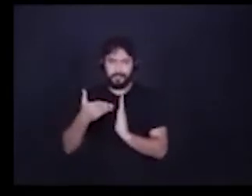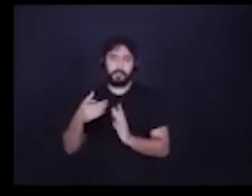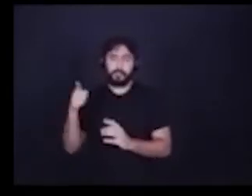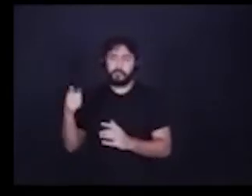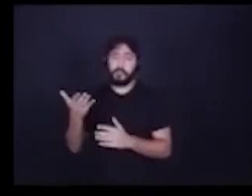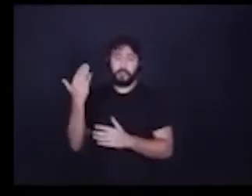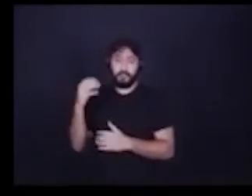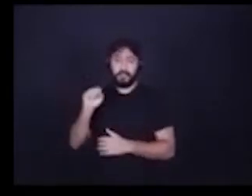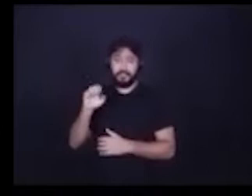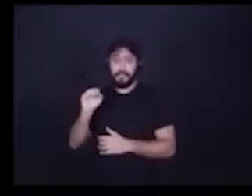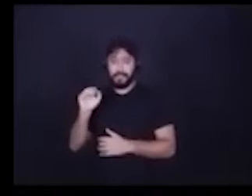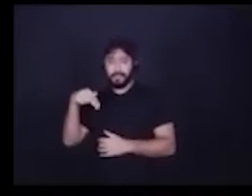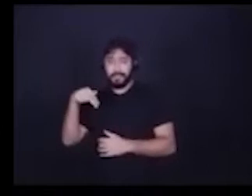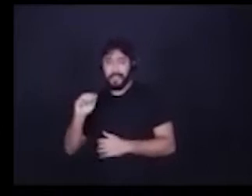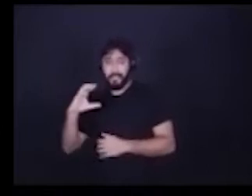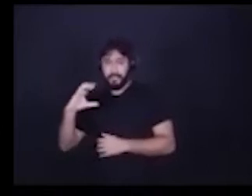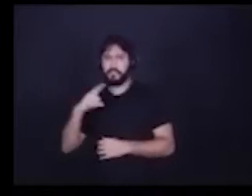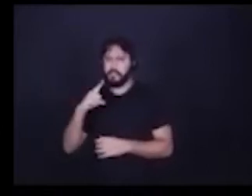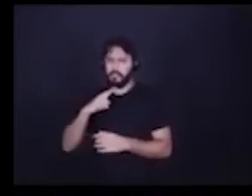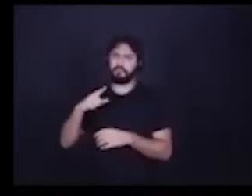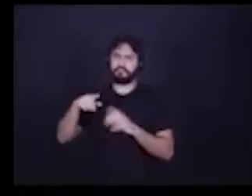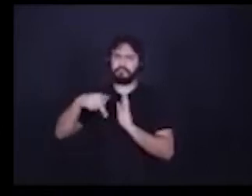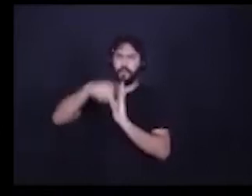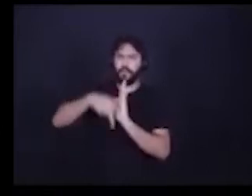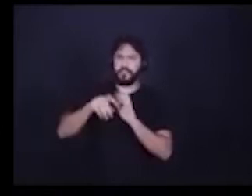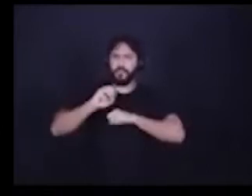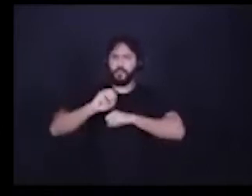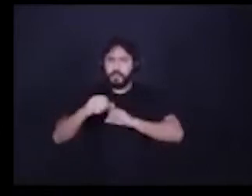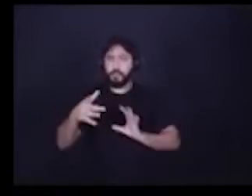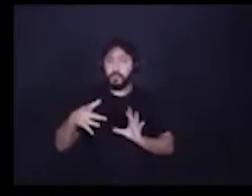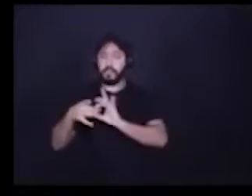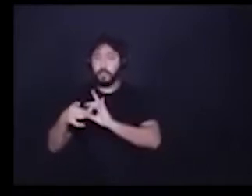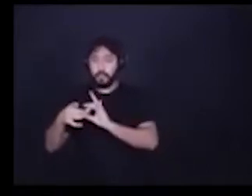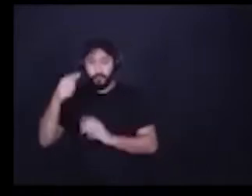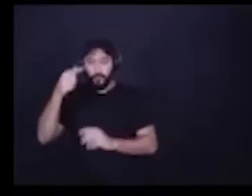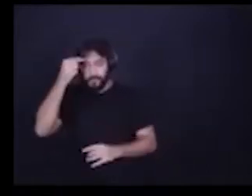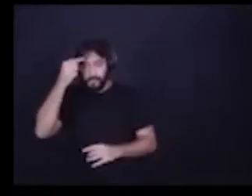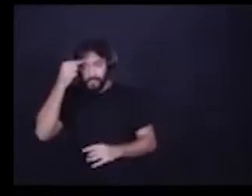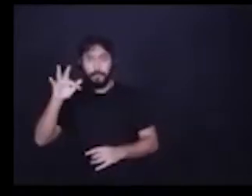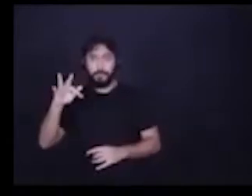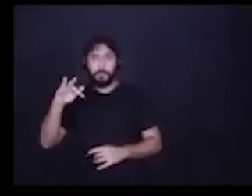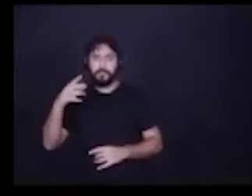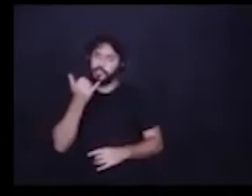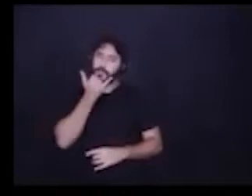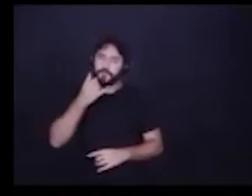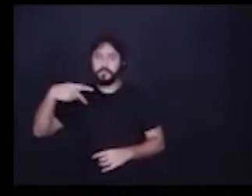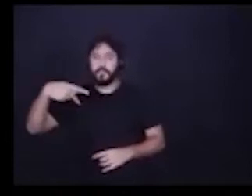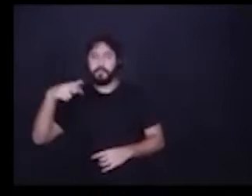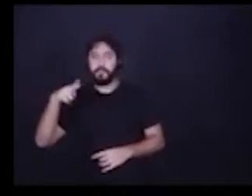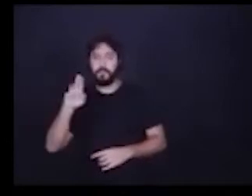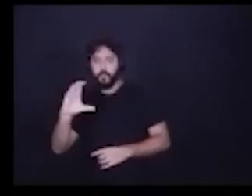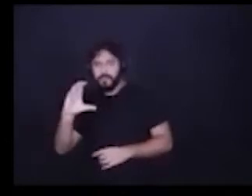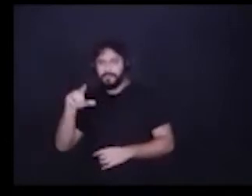um projeto educativo muito conectado com a PUC, também aqui de São Paulo. Algum tempo depois eu fiz